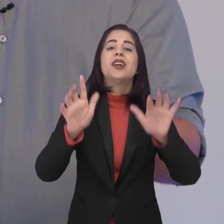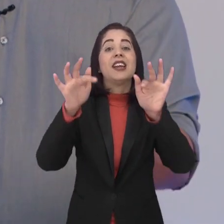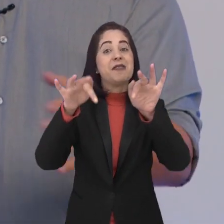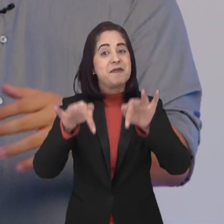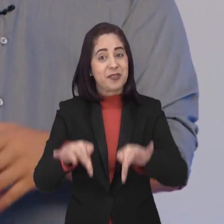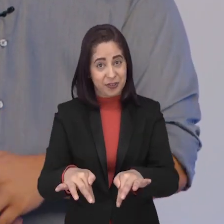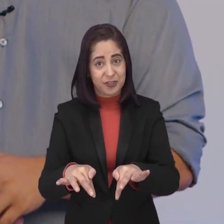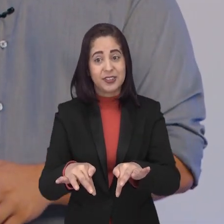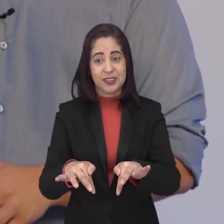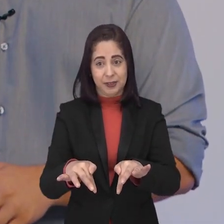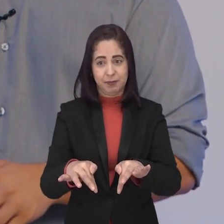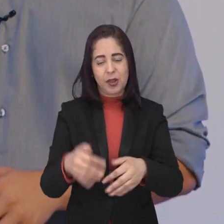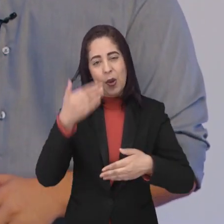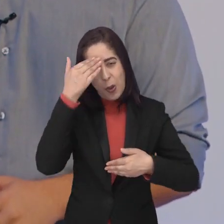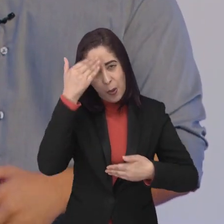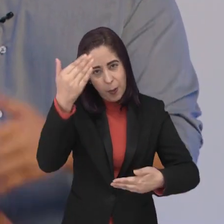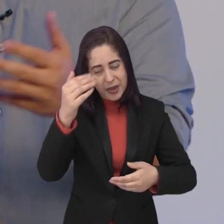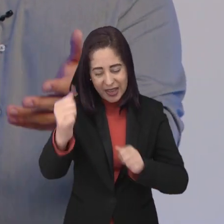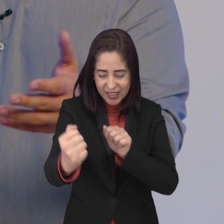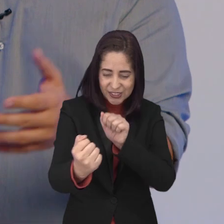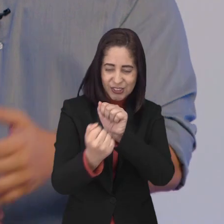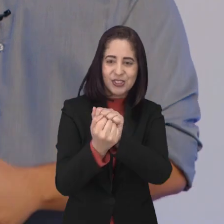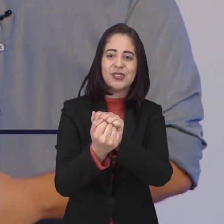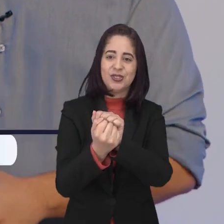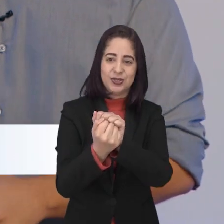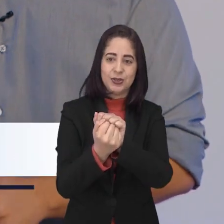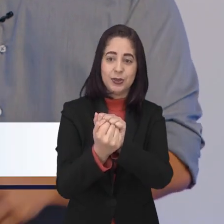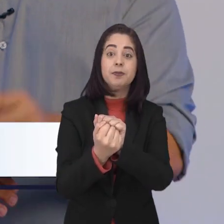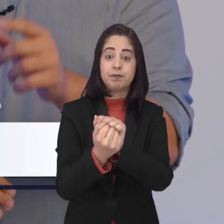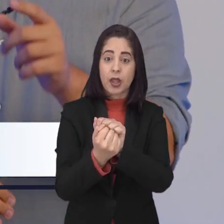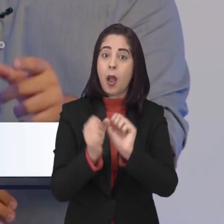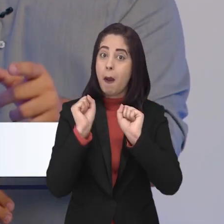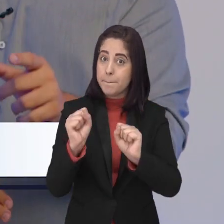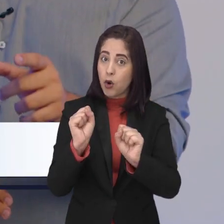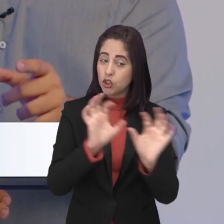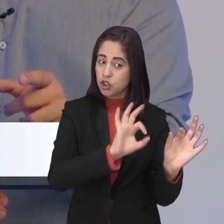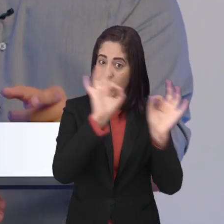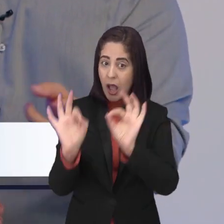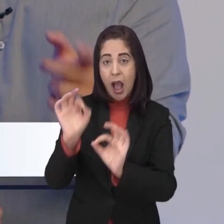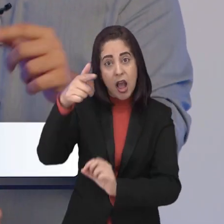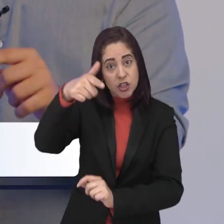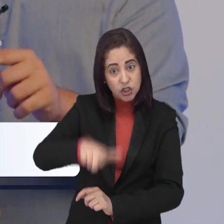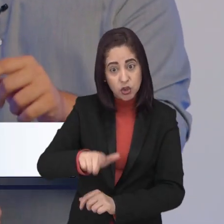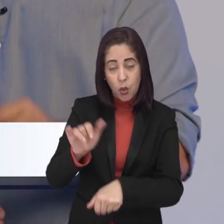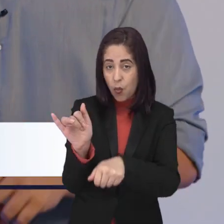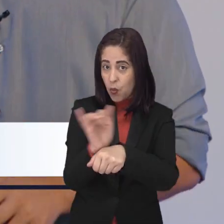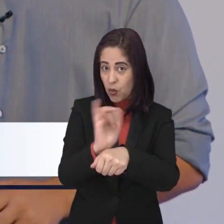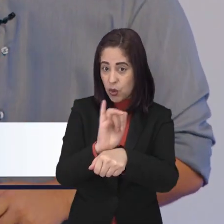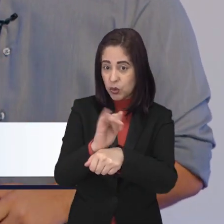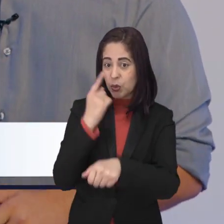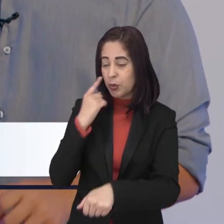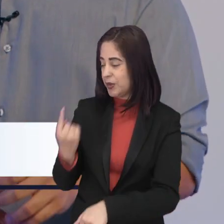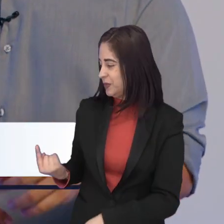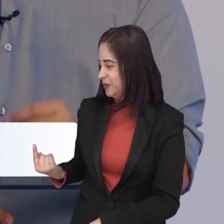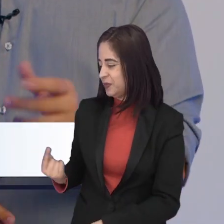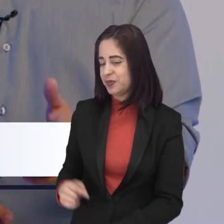chegou ao fim mais um Cidadania em Pauta. Obrigado pela sua companhia. Lembrando que você pode assistir a TV Câmara